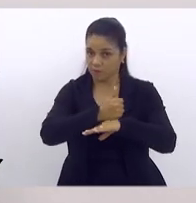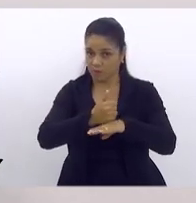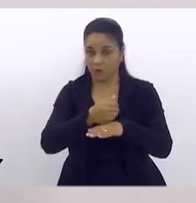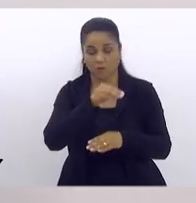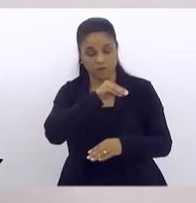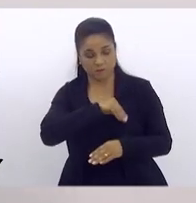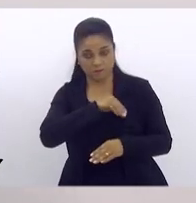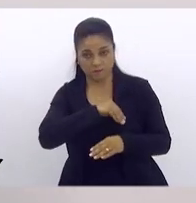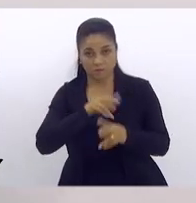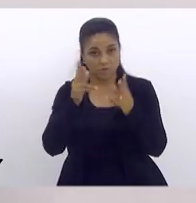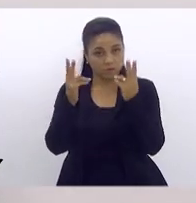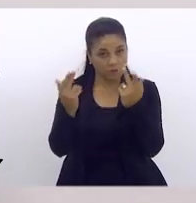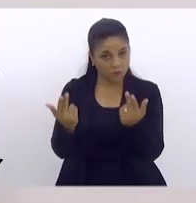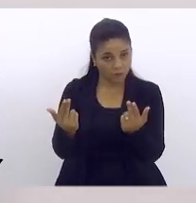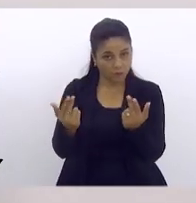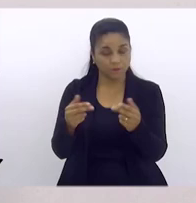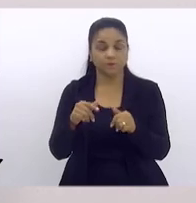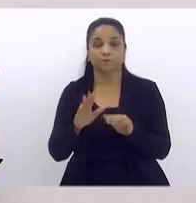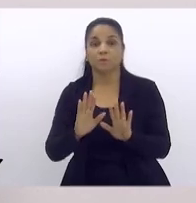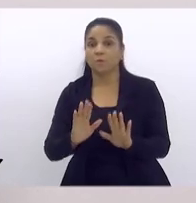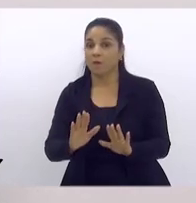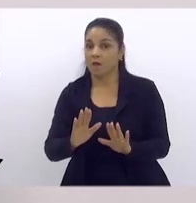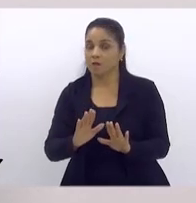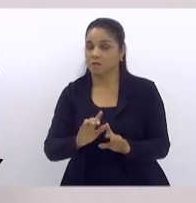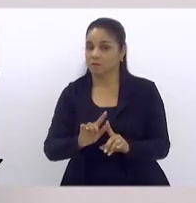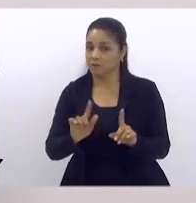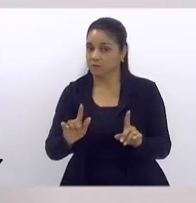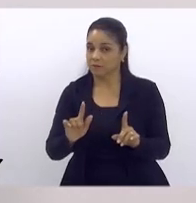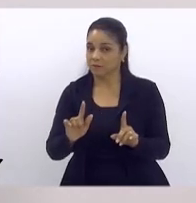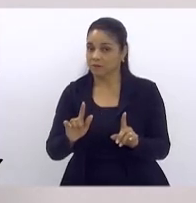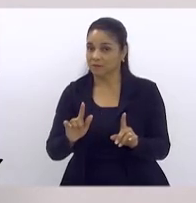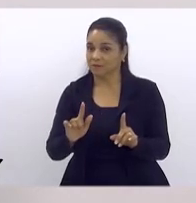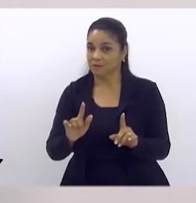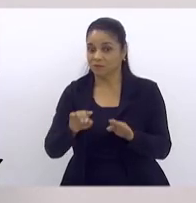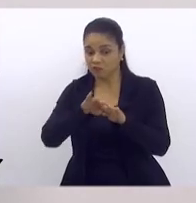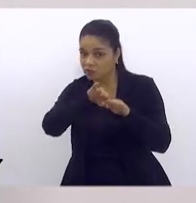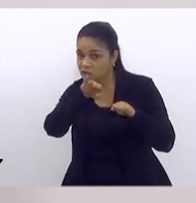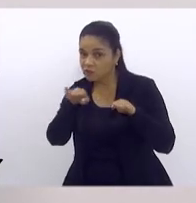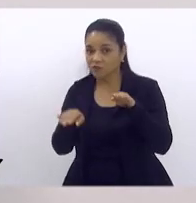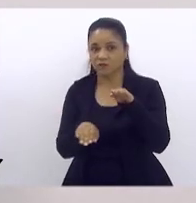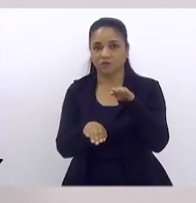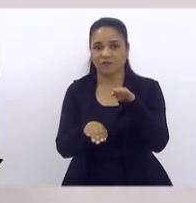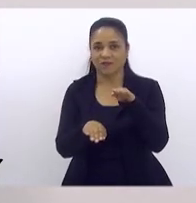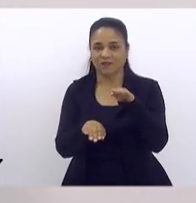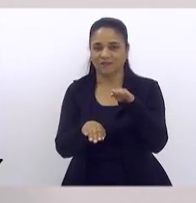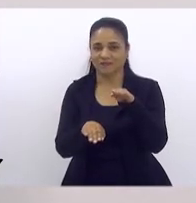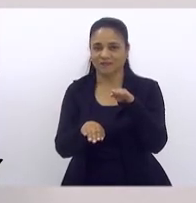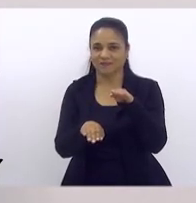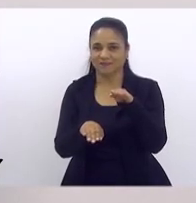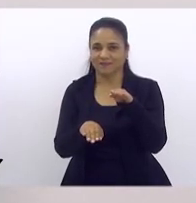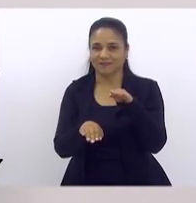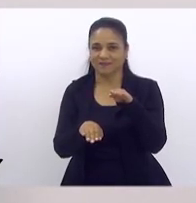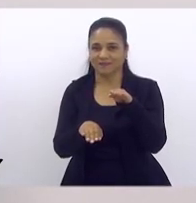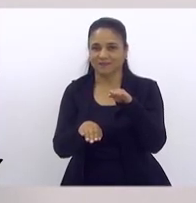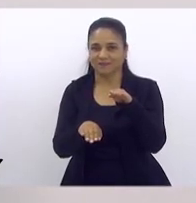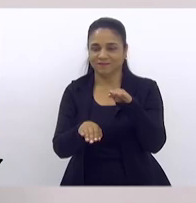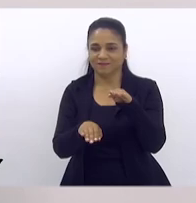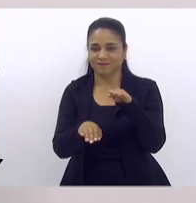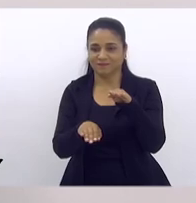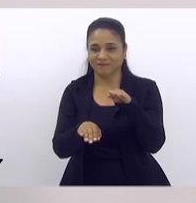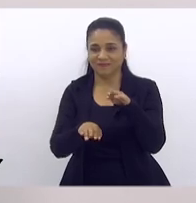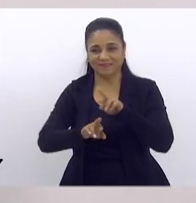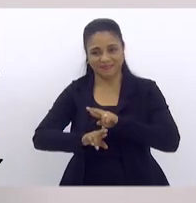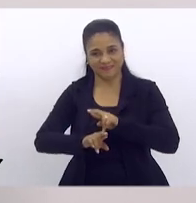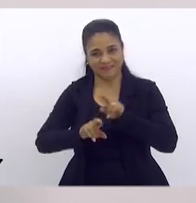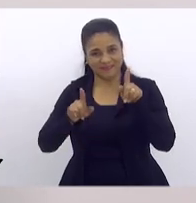Agora não dá para tratar desiguais de forma igual porque